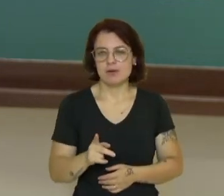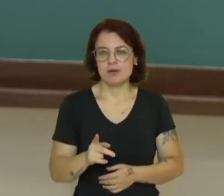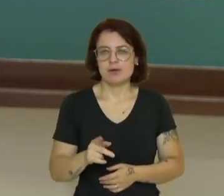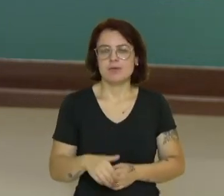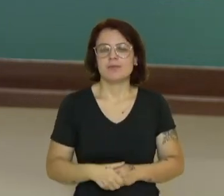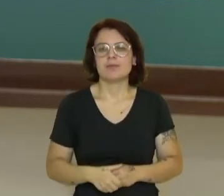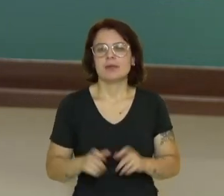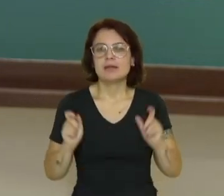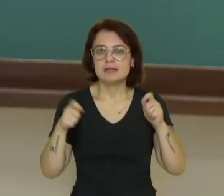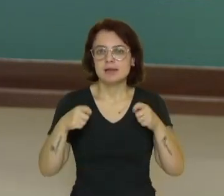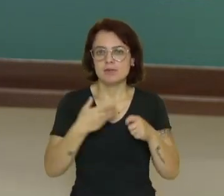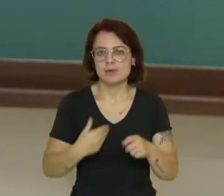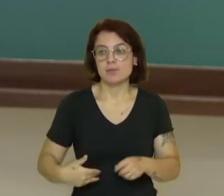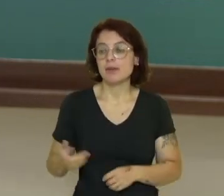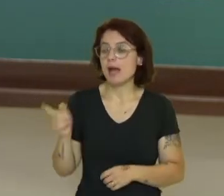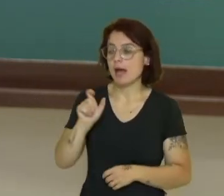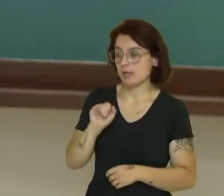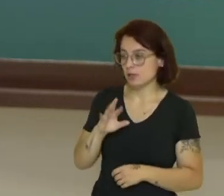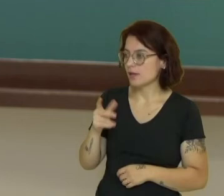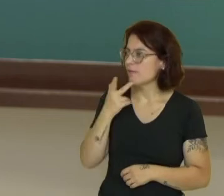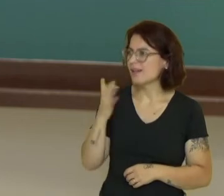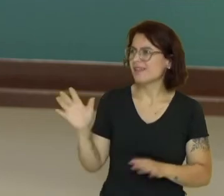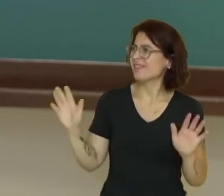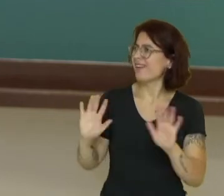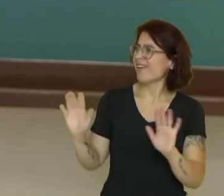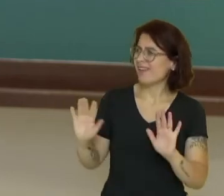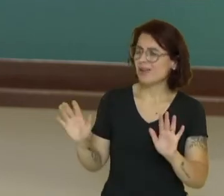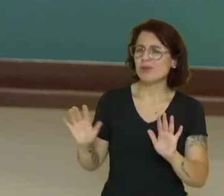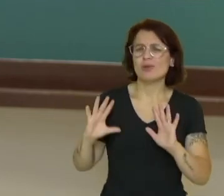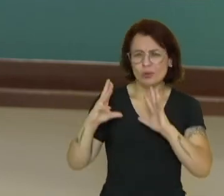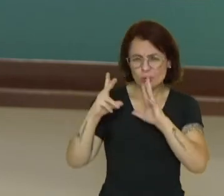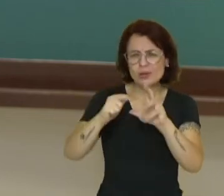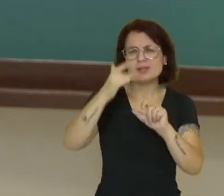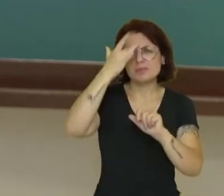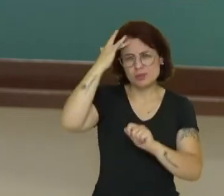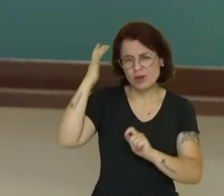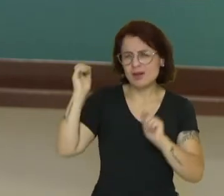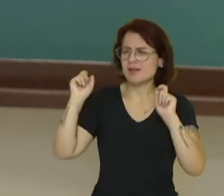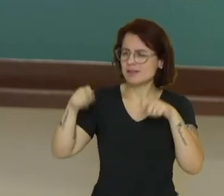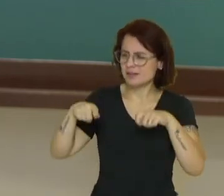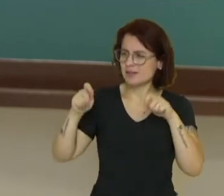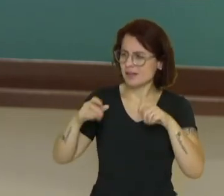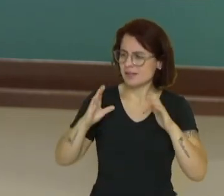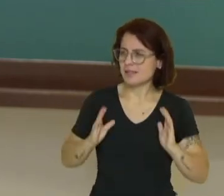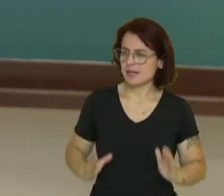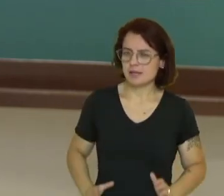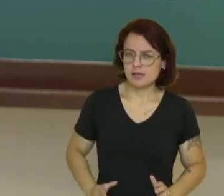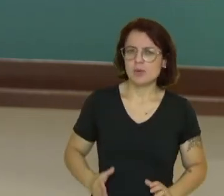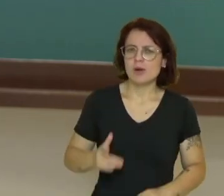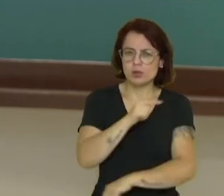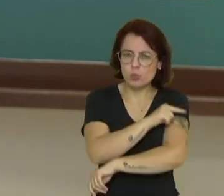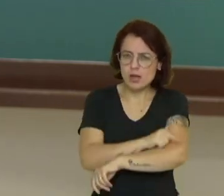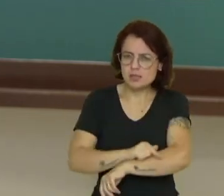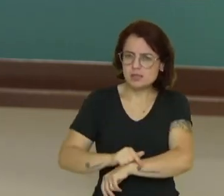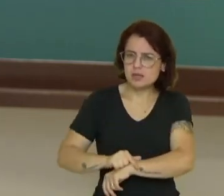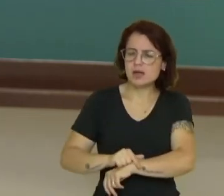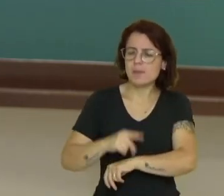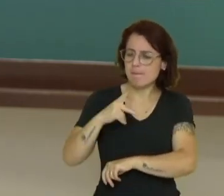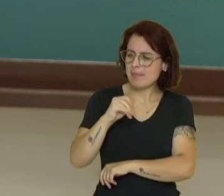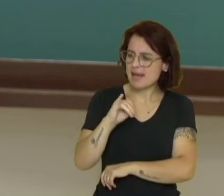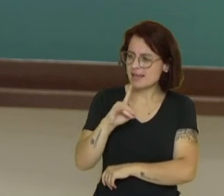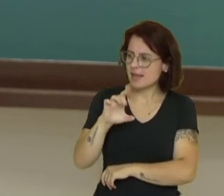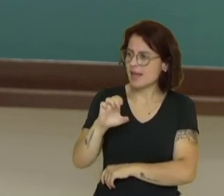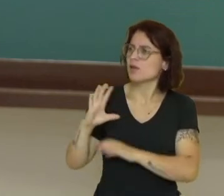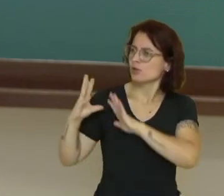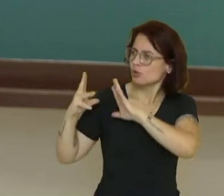apto, né, a governar. O Aristóteles vai dizer assim, não, todo mundo pode ser um cidadão. Essa educação, que eles chamam de paideia,